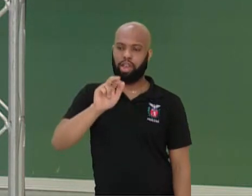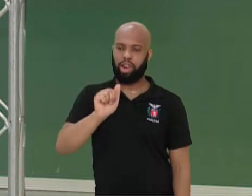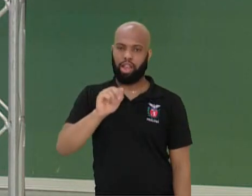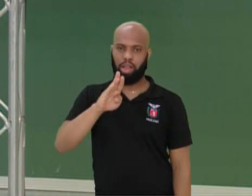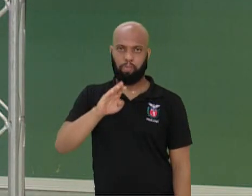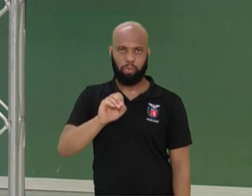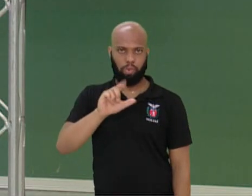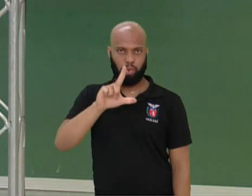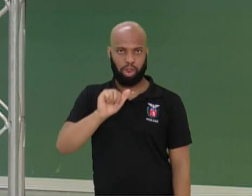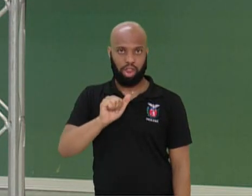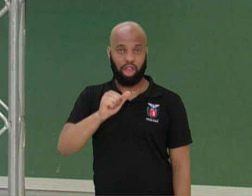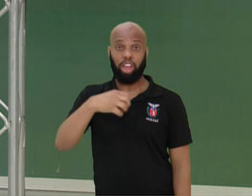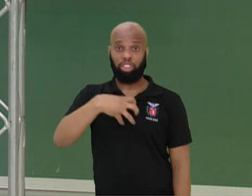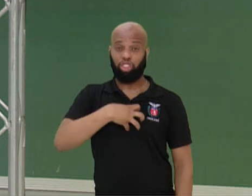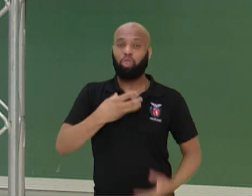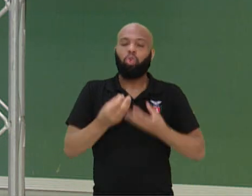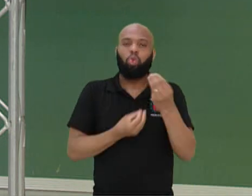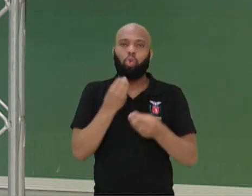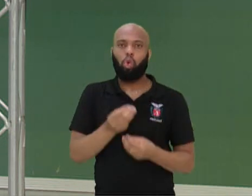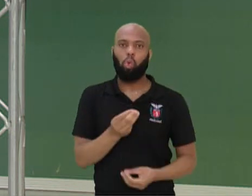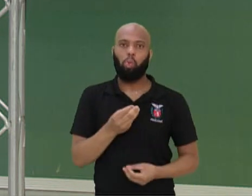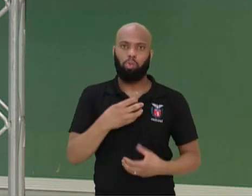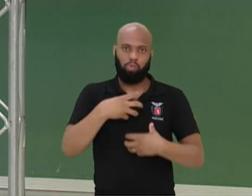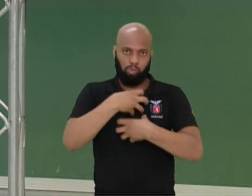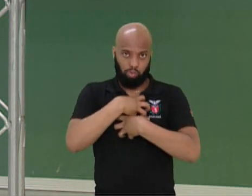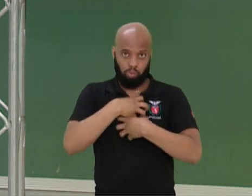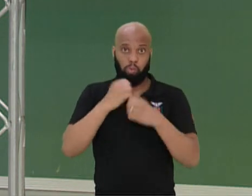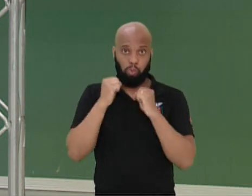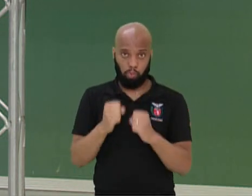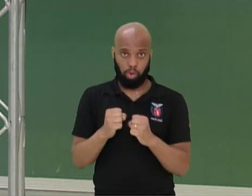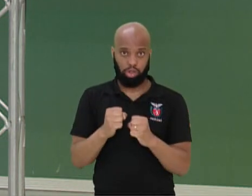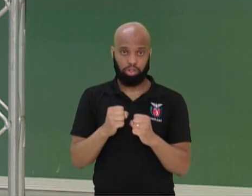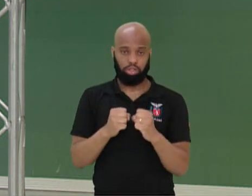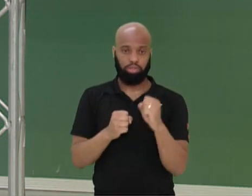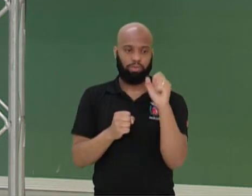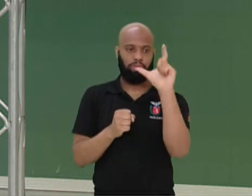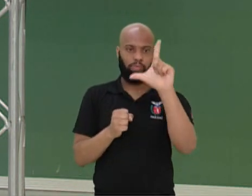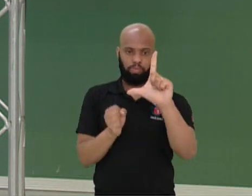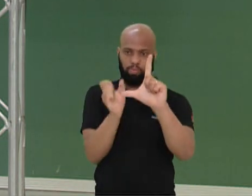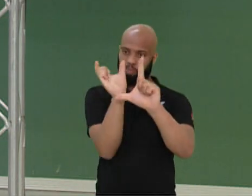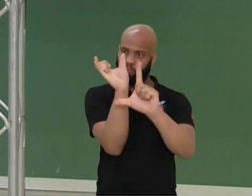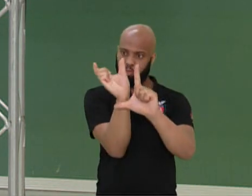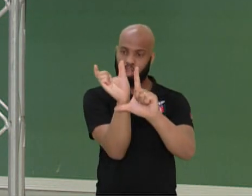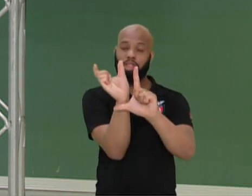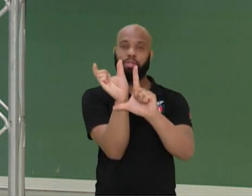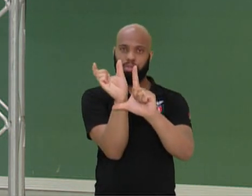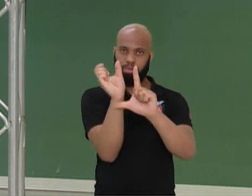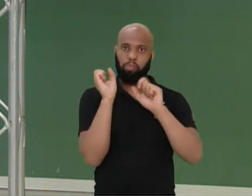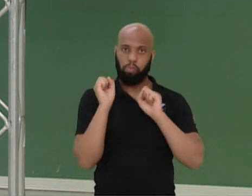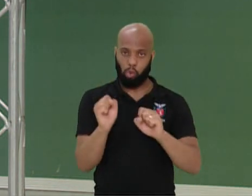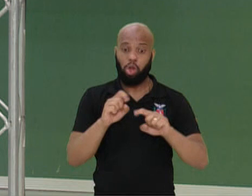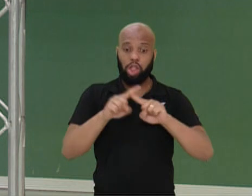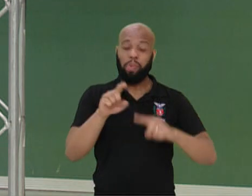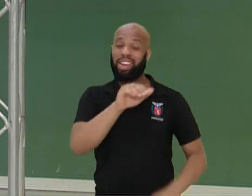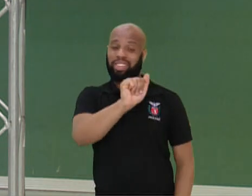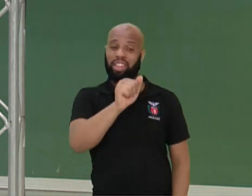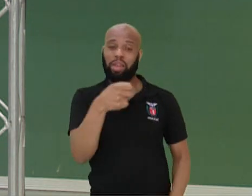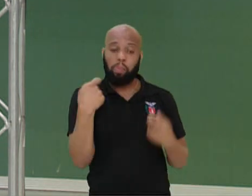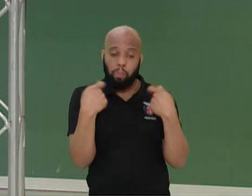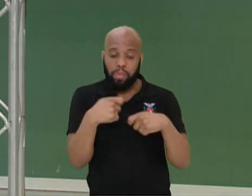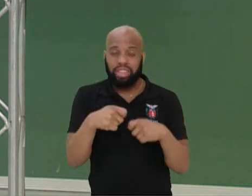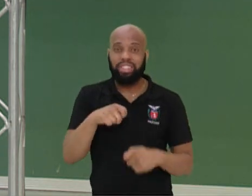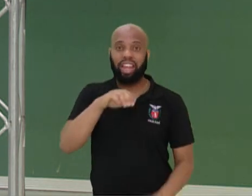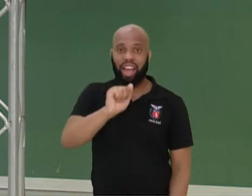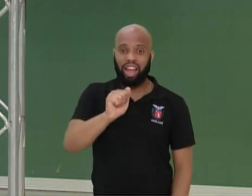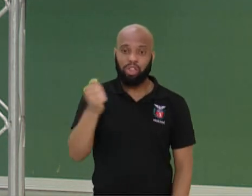parábola pode ter a sua concavidade voltada para cima, como está escrito aqui, desde que o coeficiente A da minha função seja